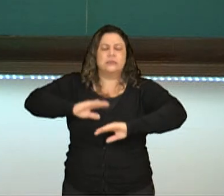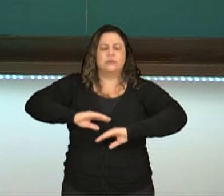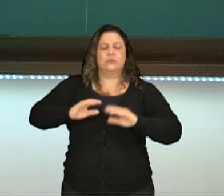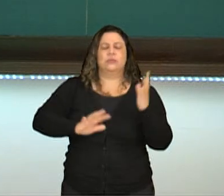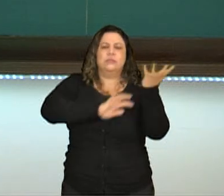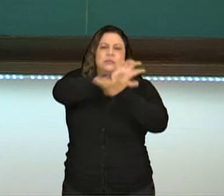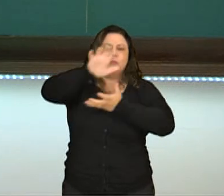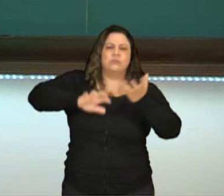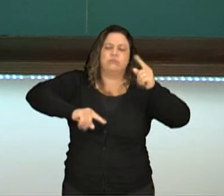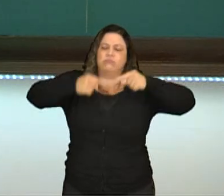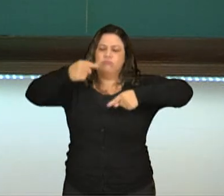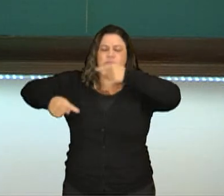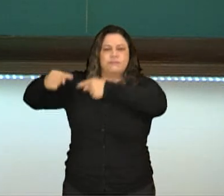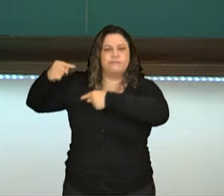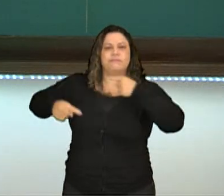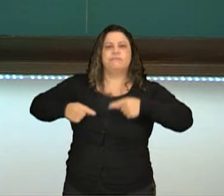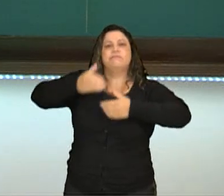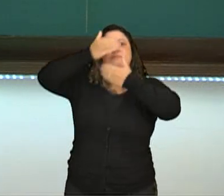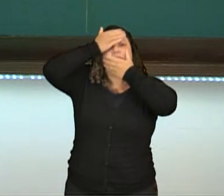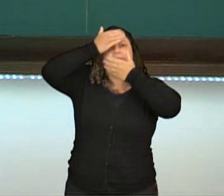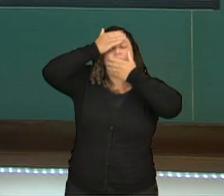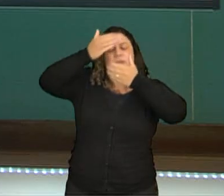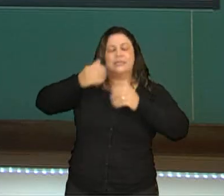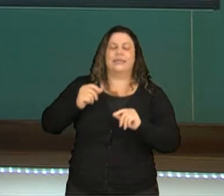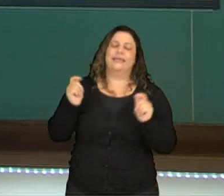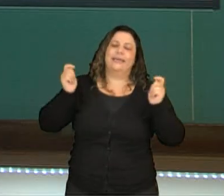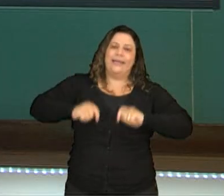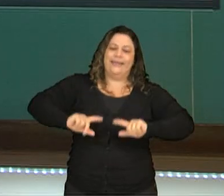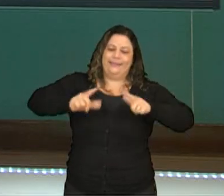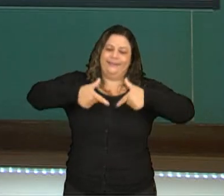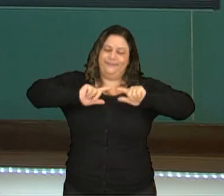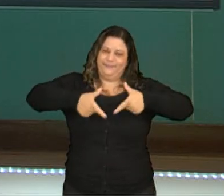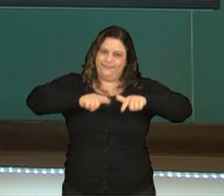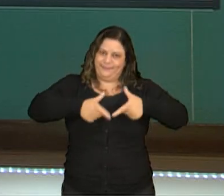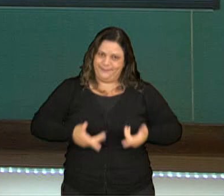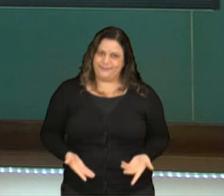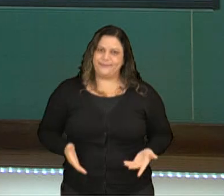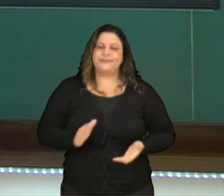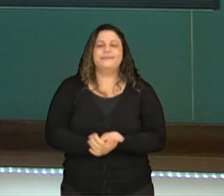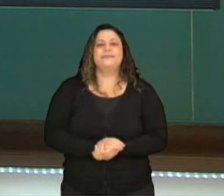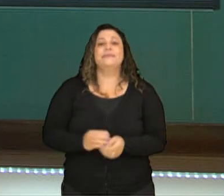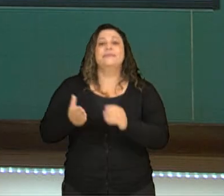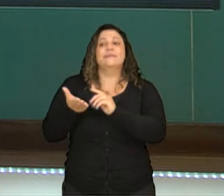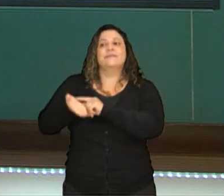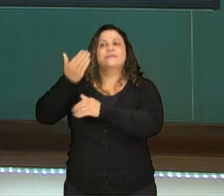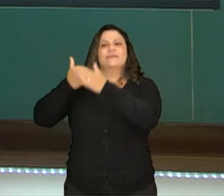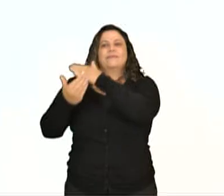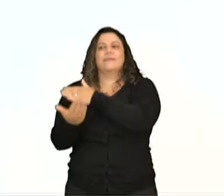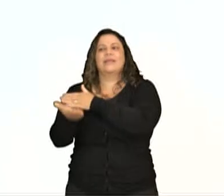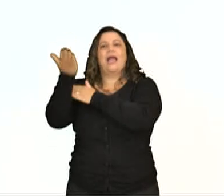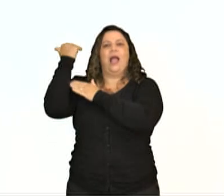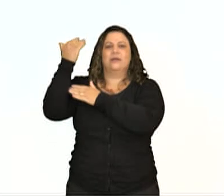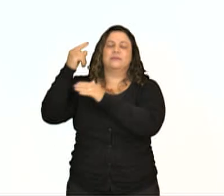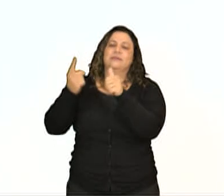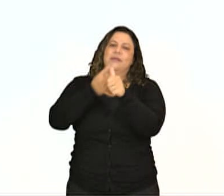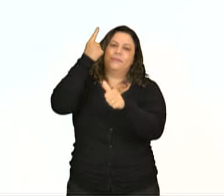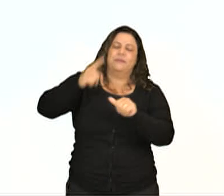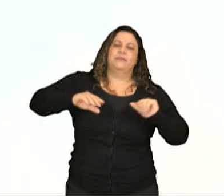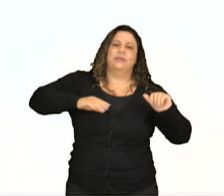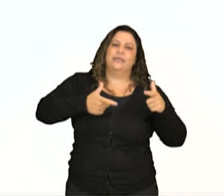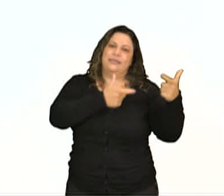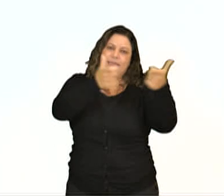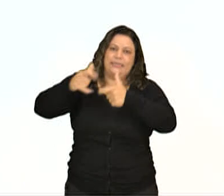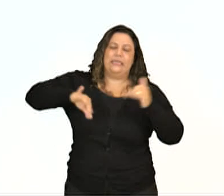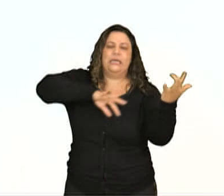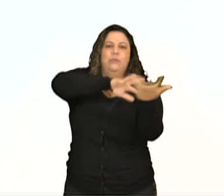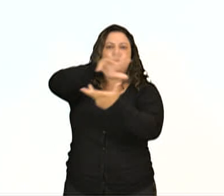confronto entre israelenses e palestinos. Essa situação vem antes mesmo da Primeira Guerra Mundial. A